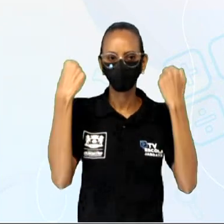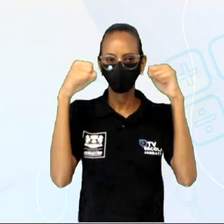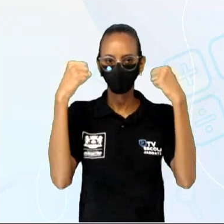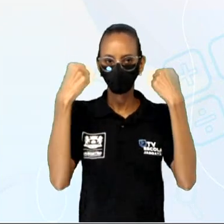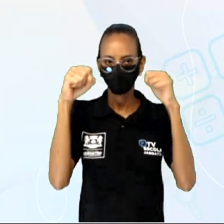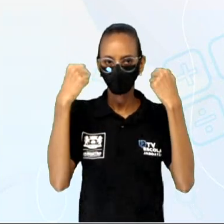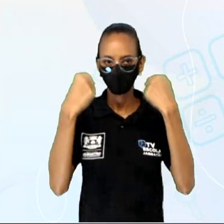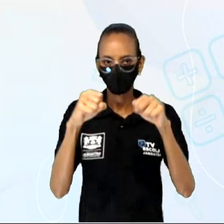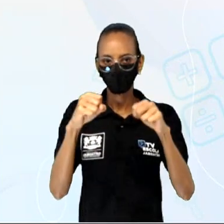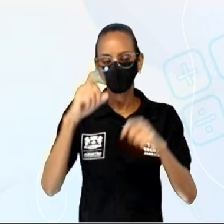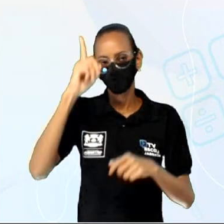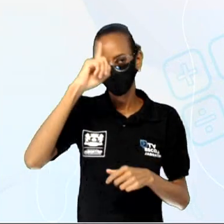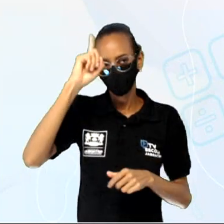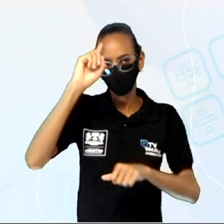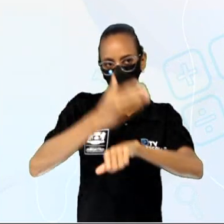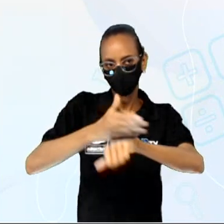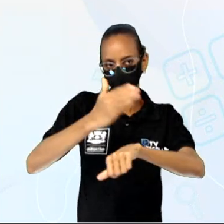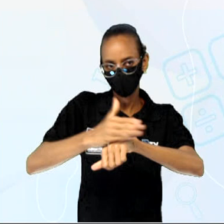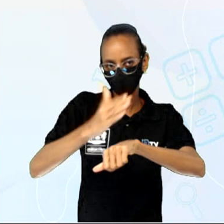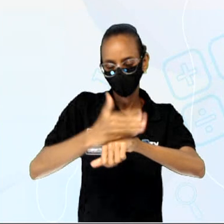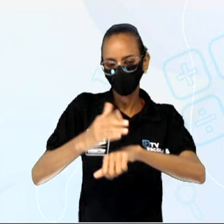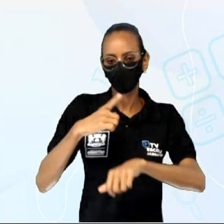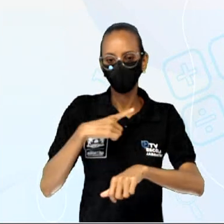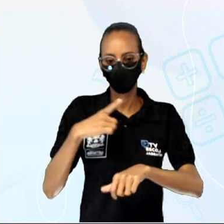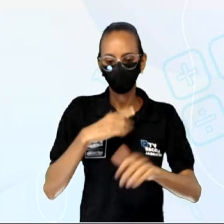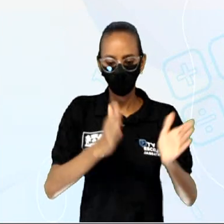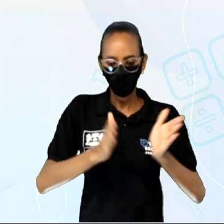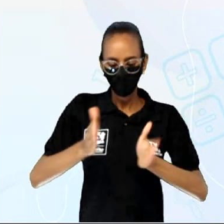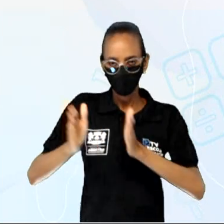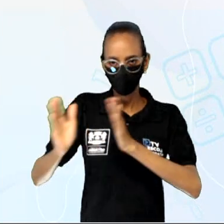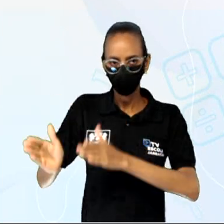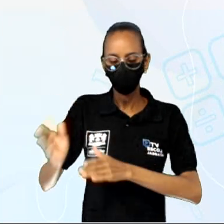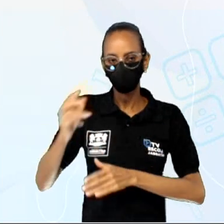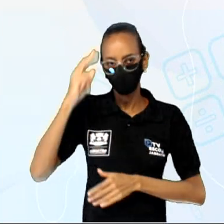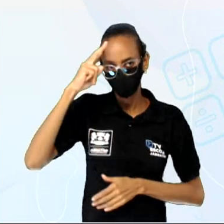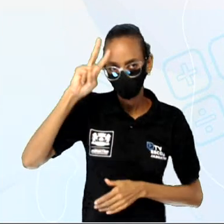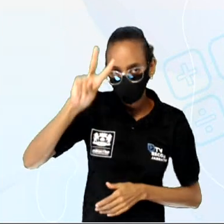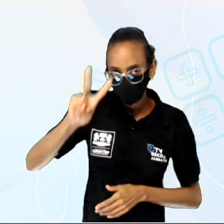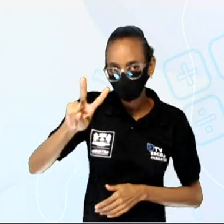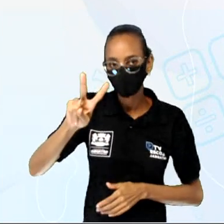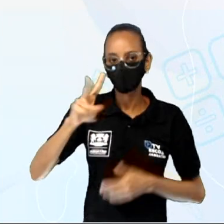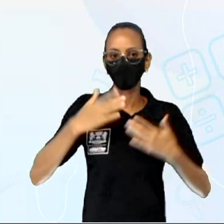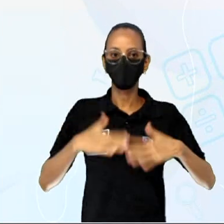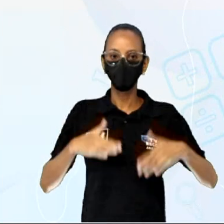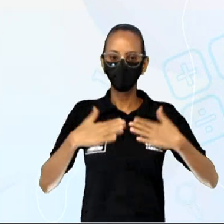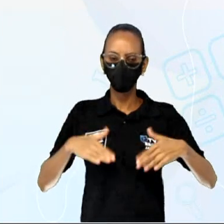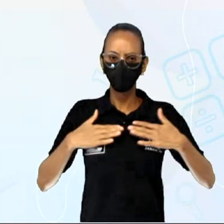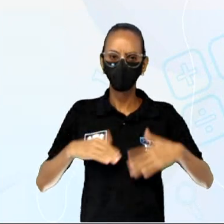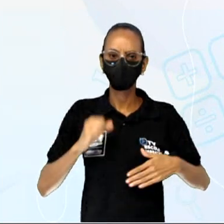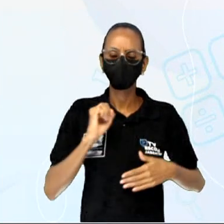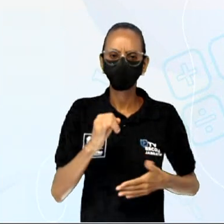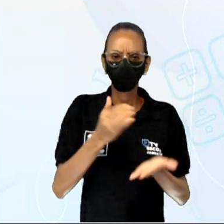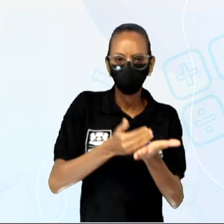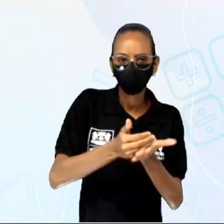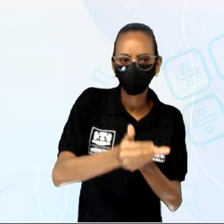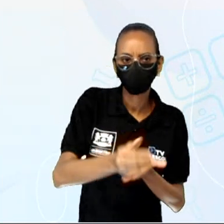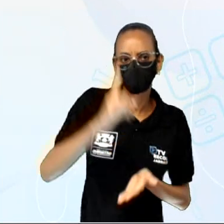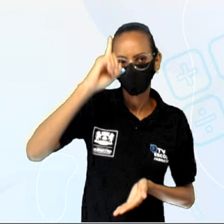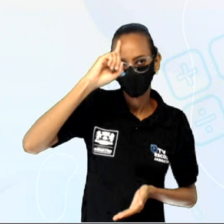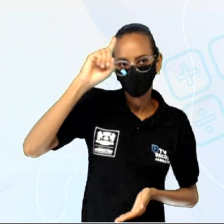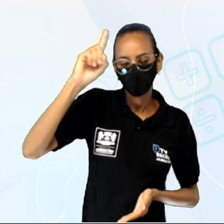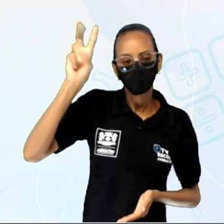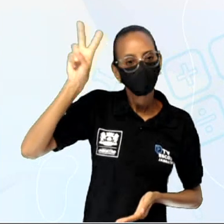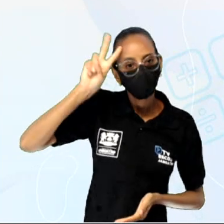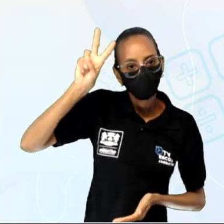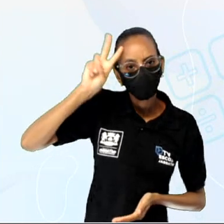dias de treino são separados por 2 dias de descanso. Se o primeiro treino foi em uma segunda-feira, em qual dia da